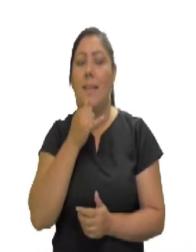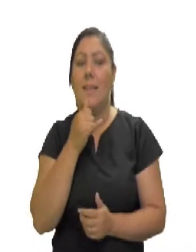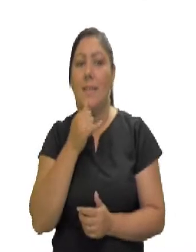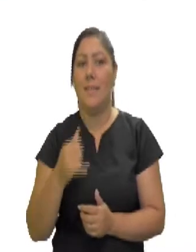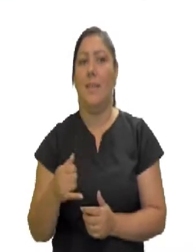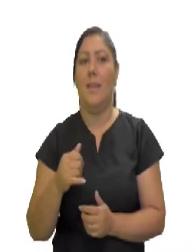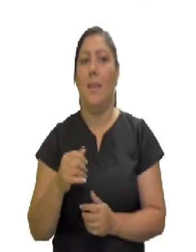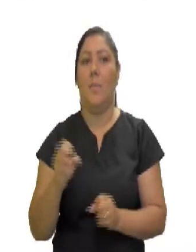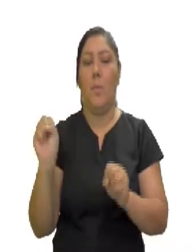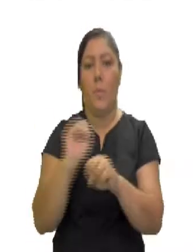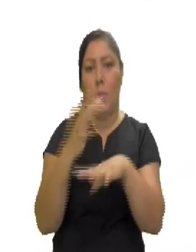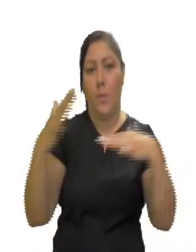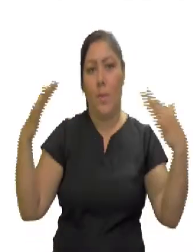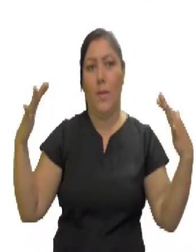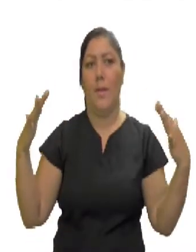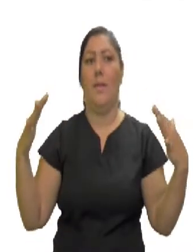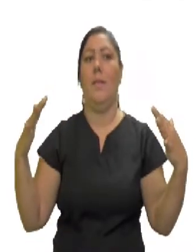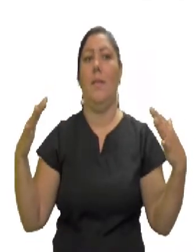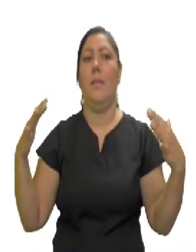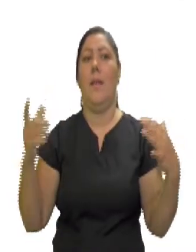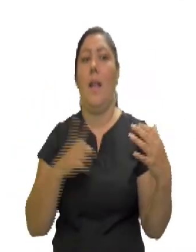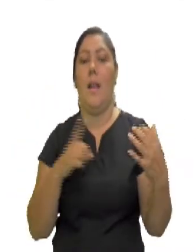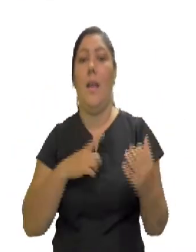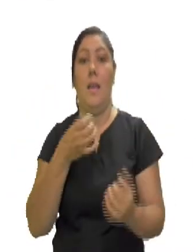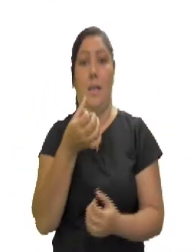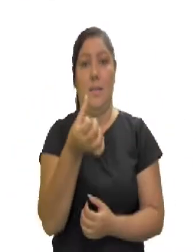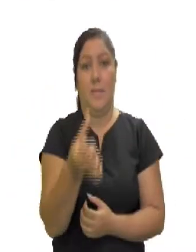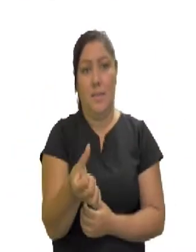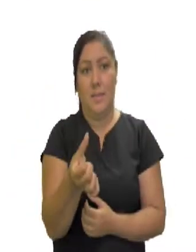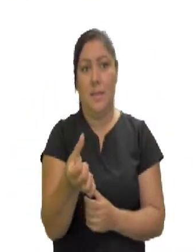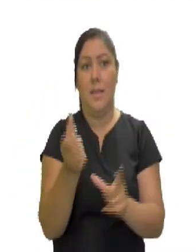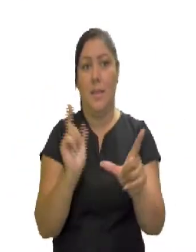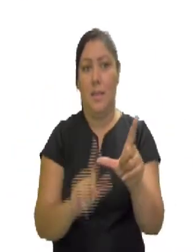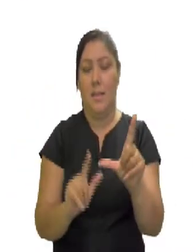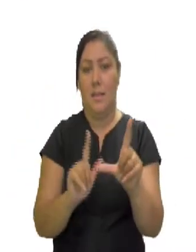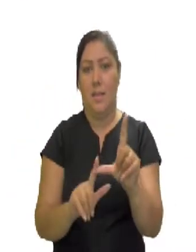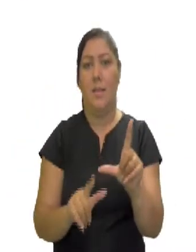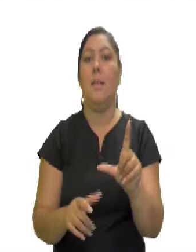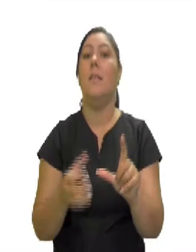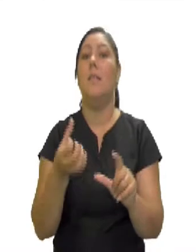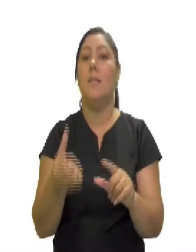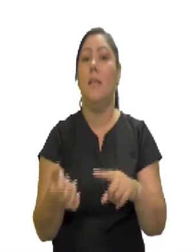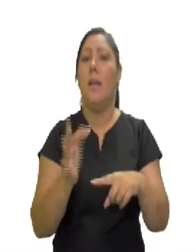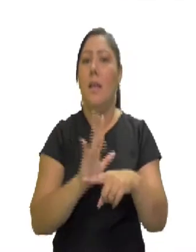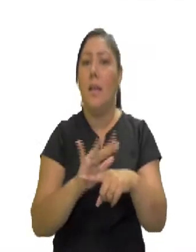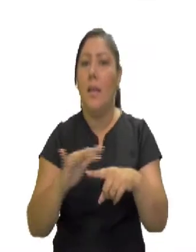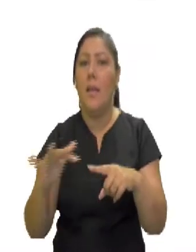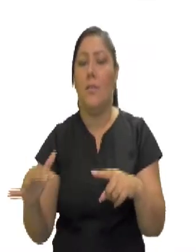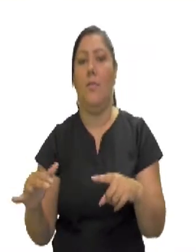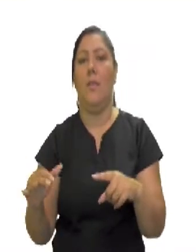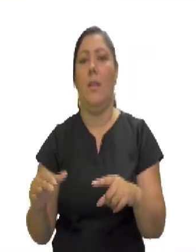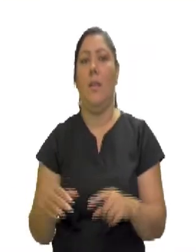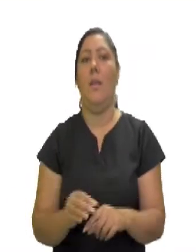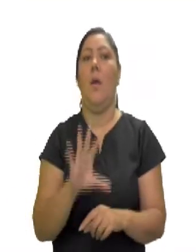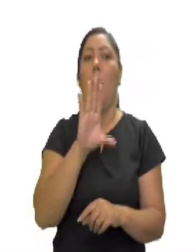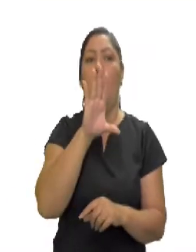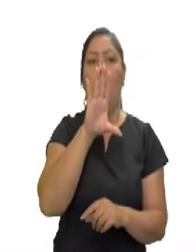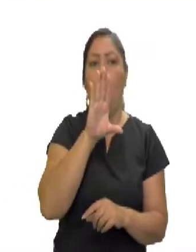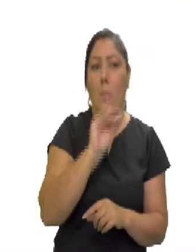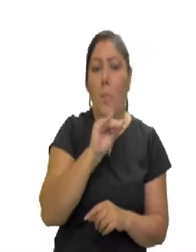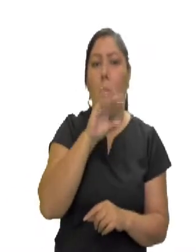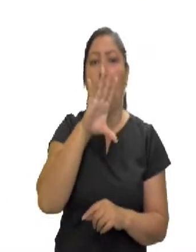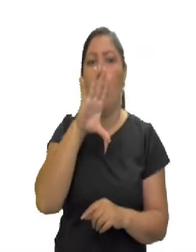6 fonemas. Porque quando eu pronuncio a palavra brilho, eu pronuncio todas as letras da